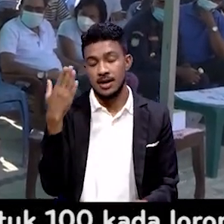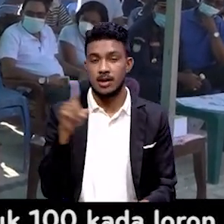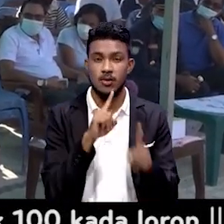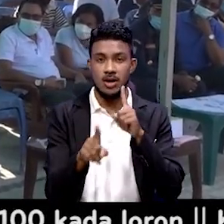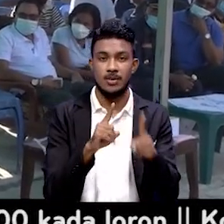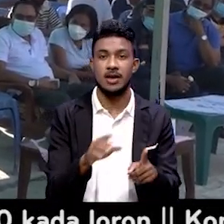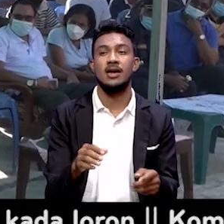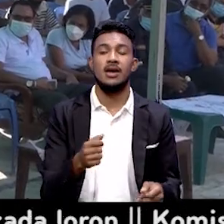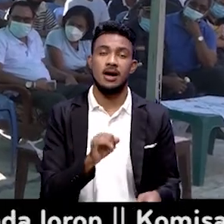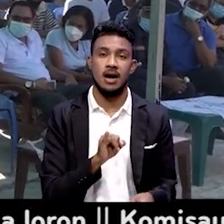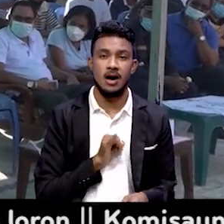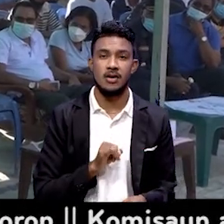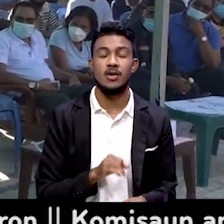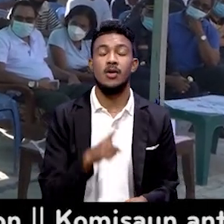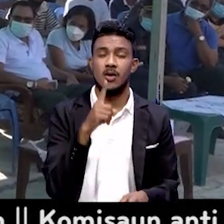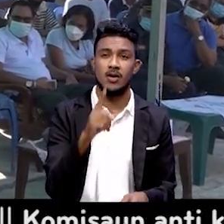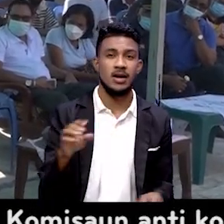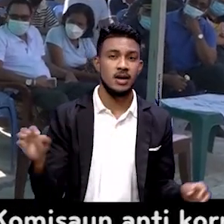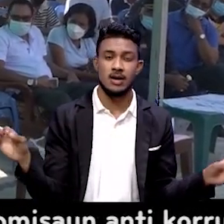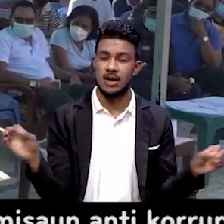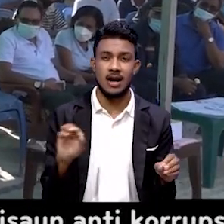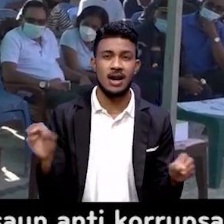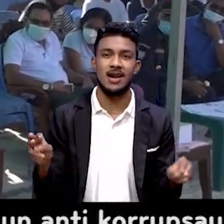Zé, One nunca mais muda.